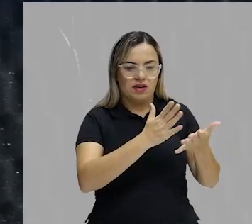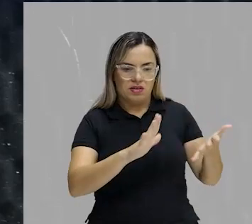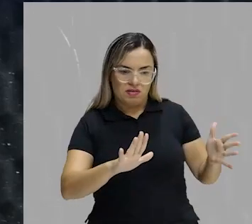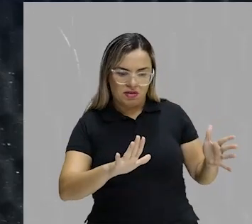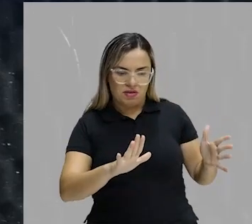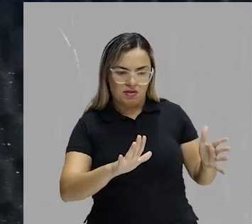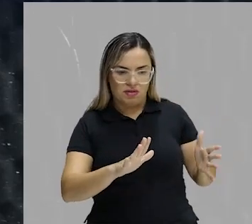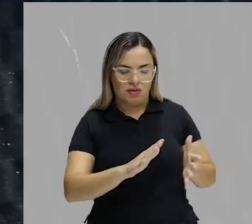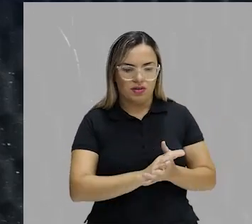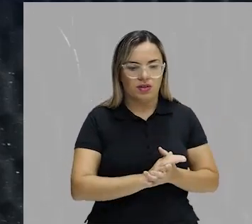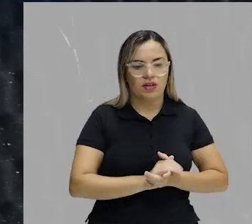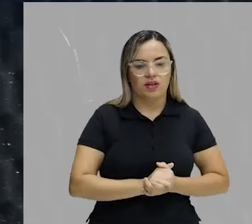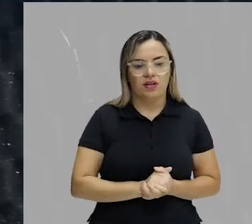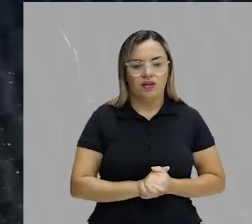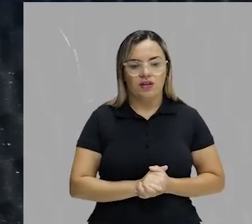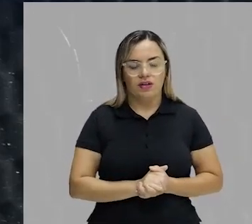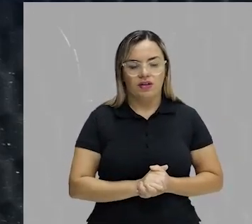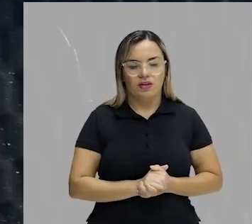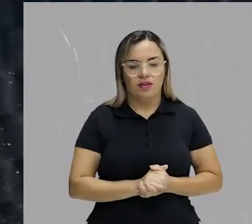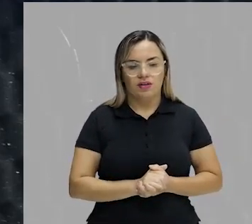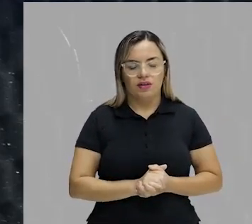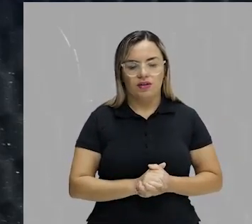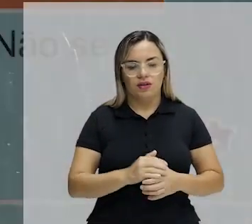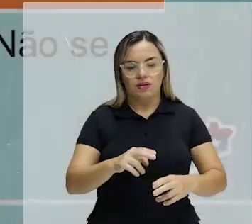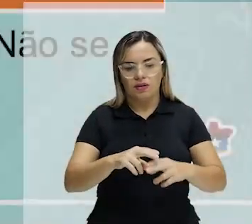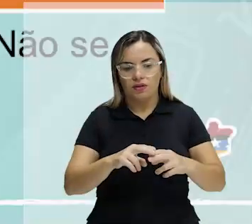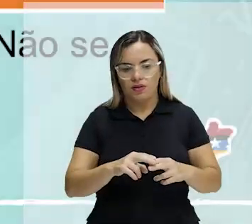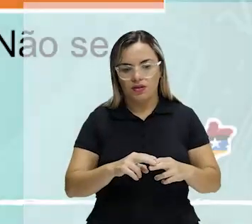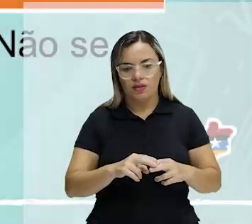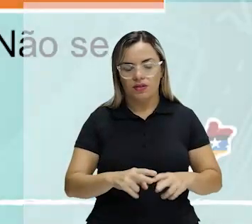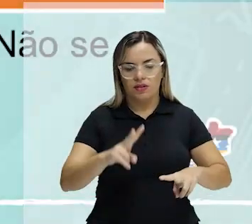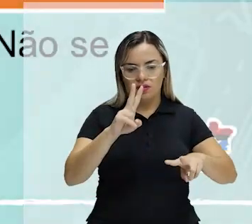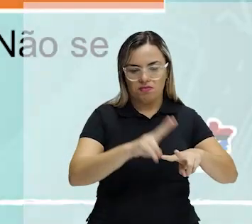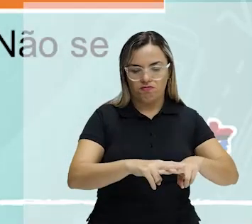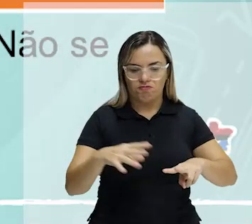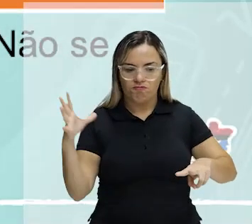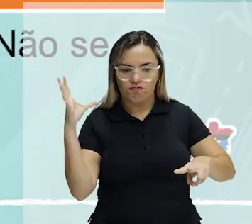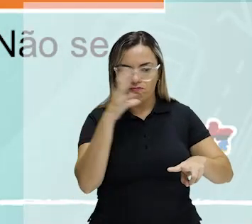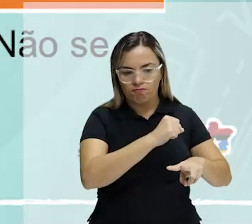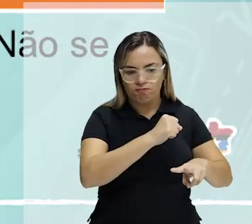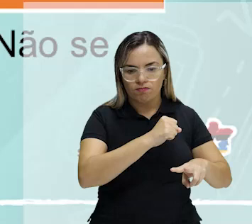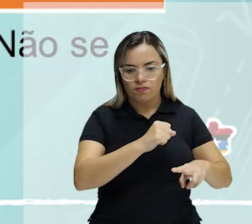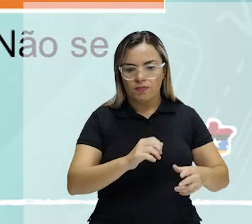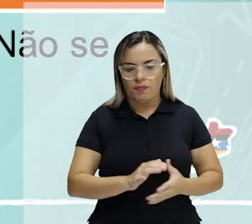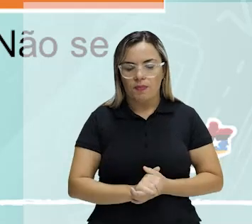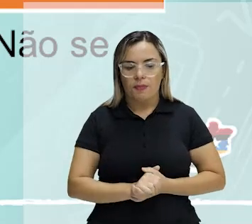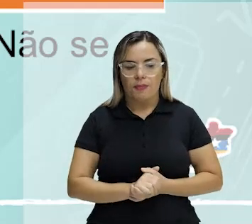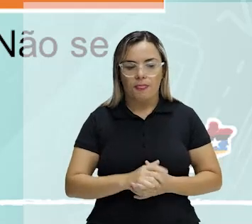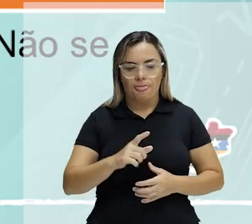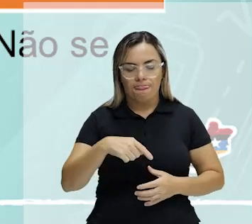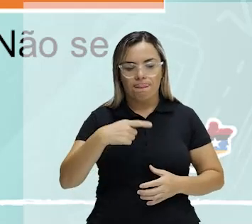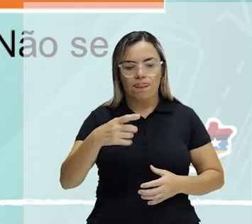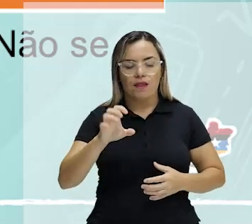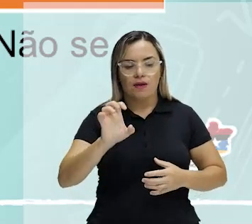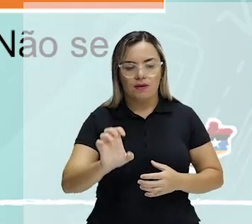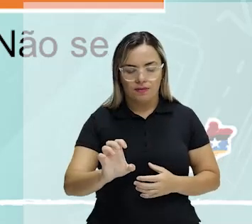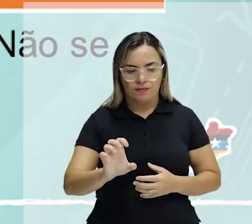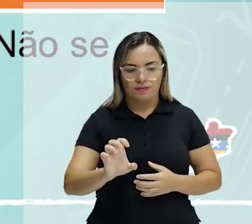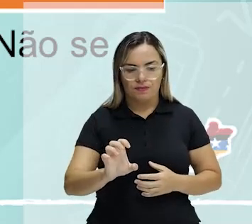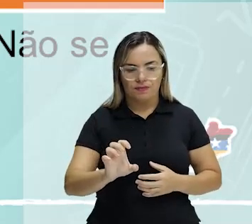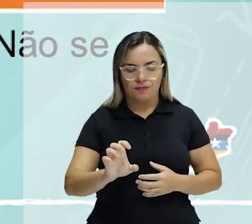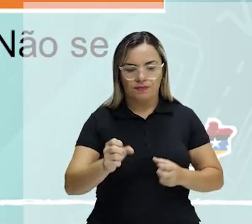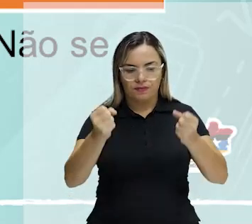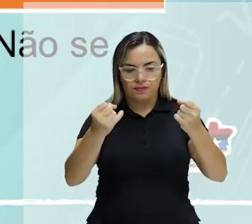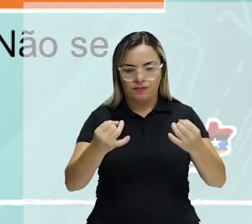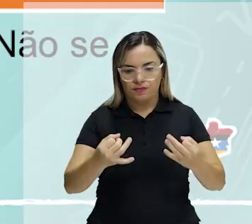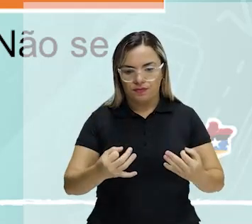conclusiva, antes do verbo, explicativa. Saiu rápido, pois, ou seja, porque tinha